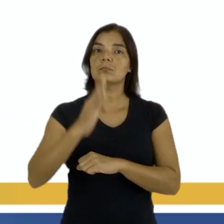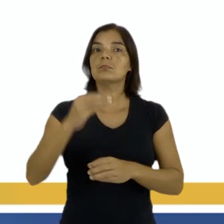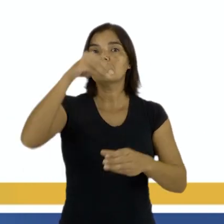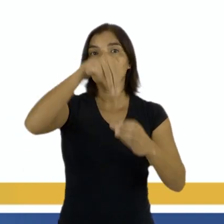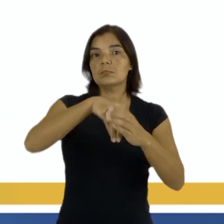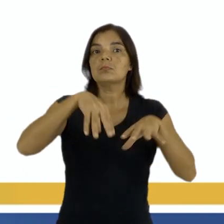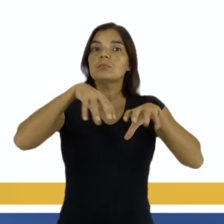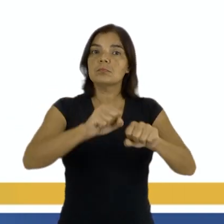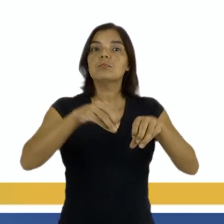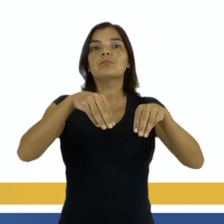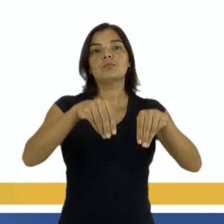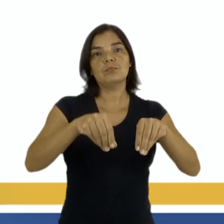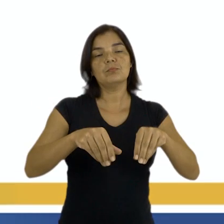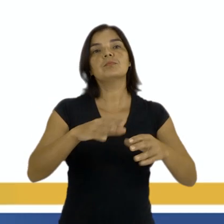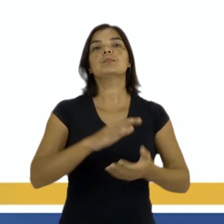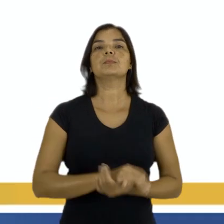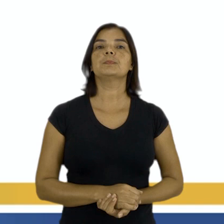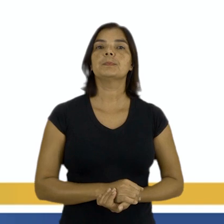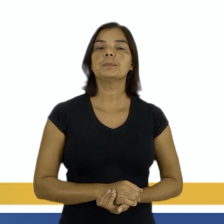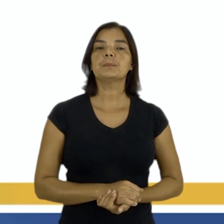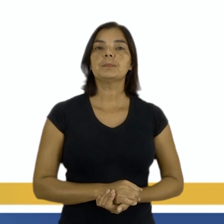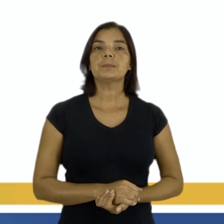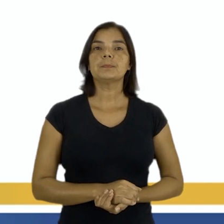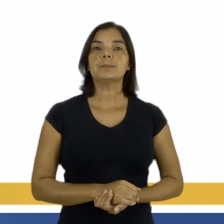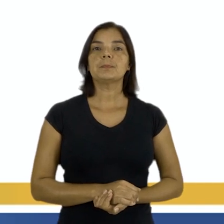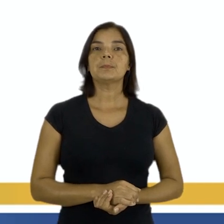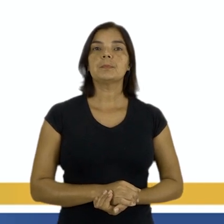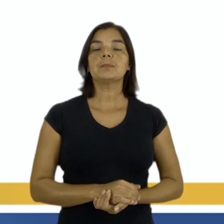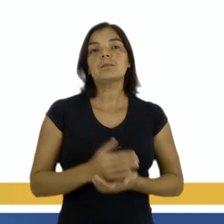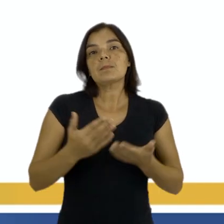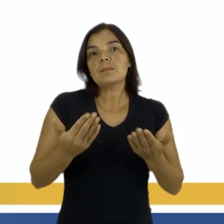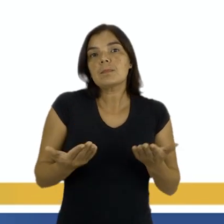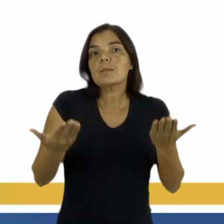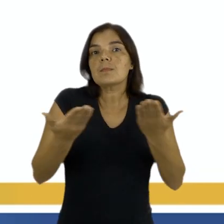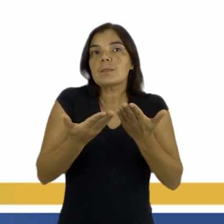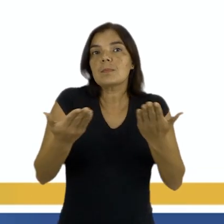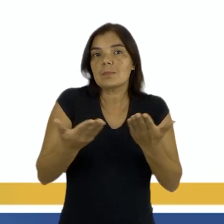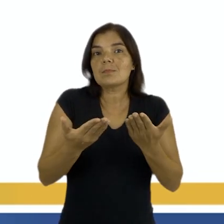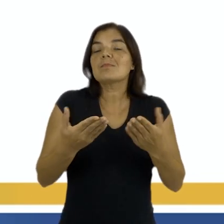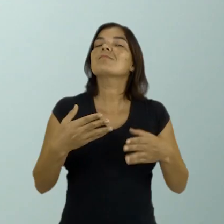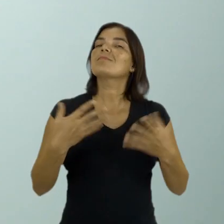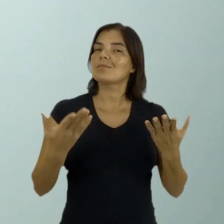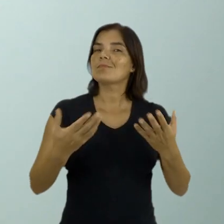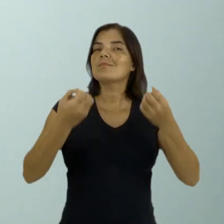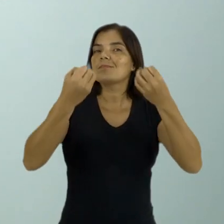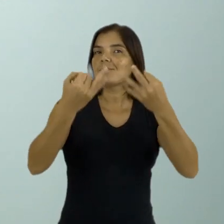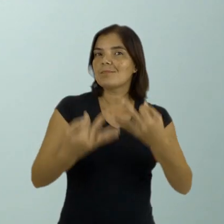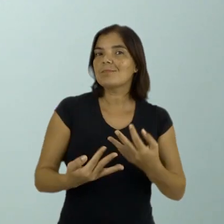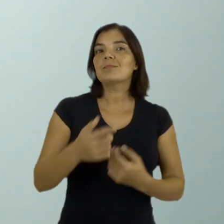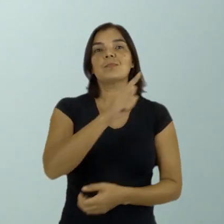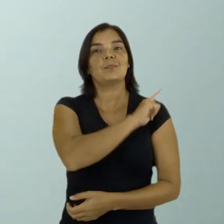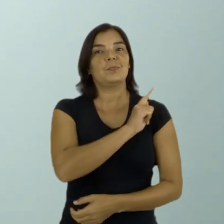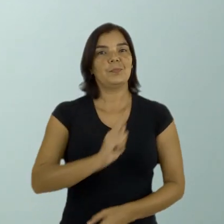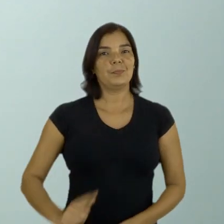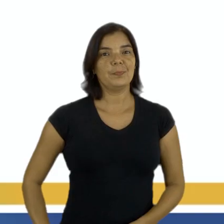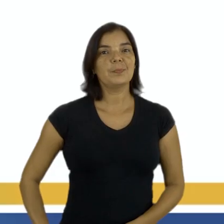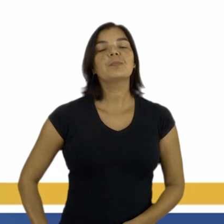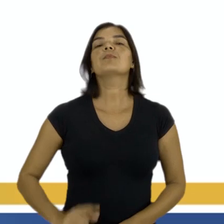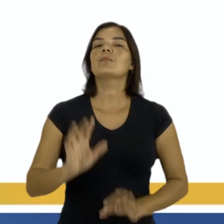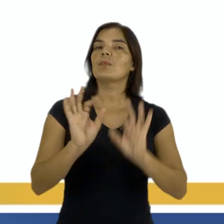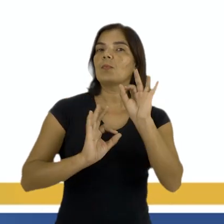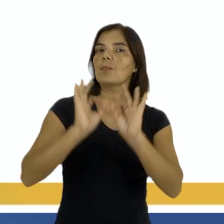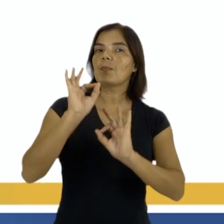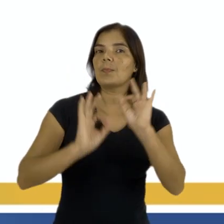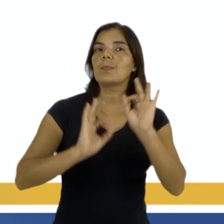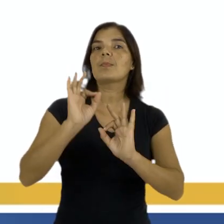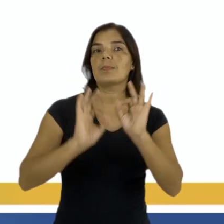dentro do nosso território nacional, certo? Bom, agora estamos prontos para falar sobre o que é governo. O governo é uma